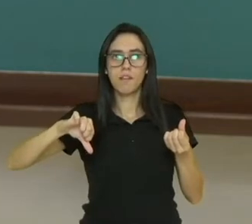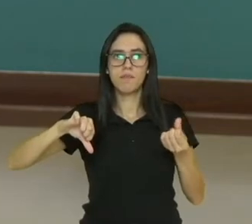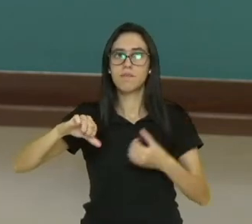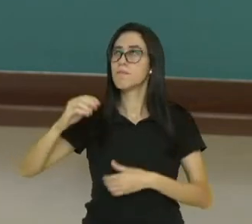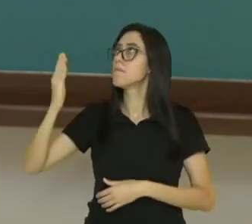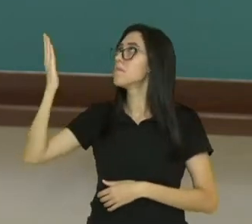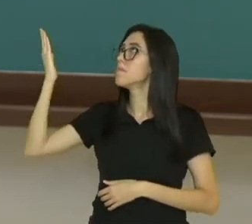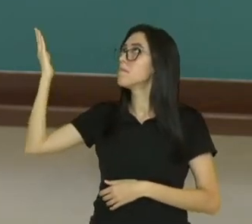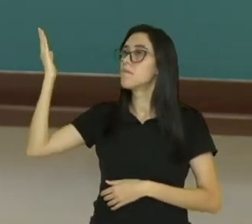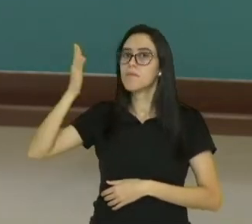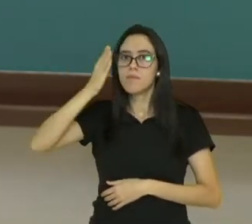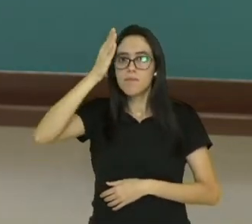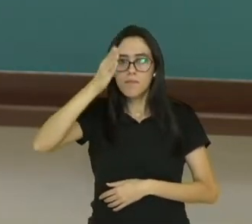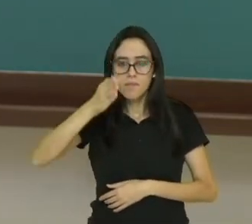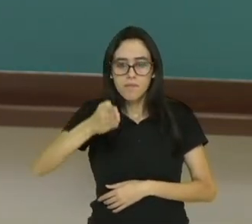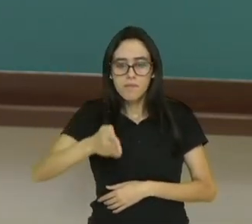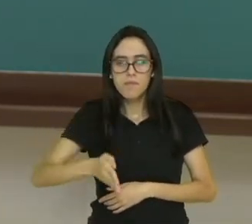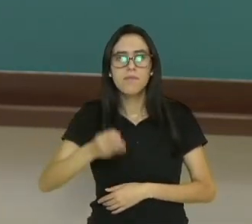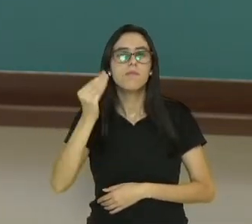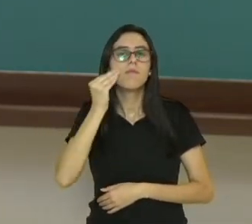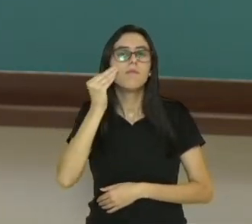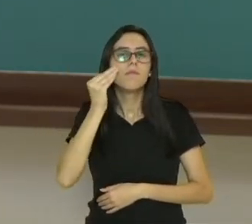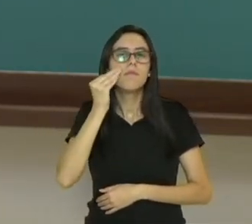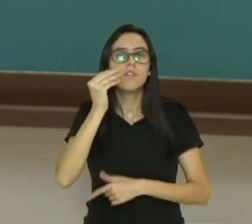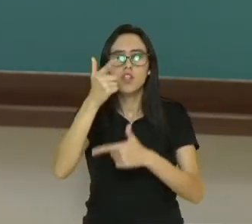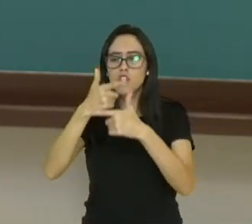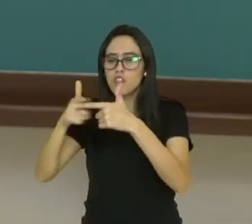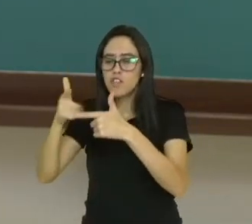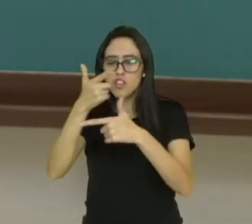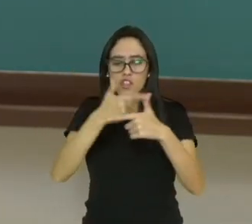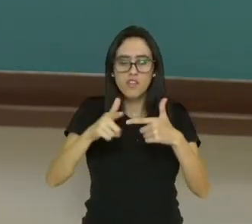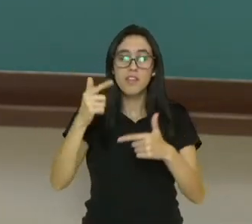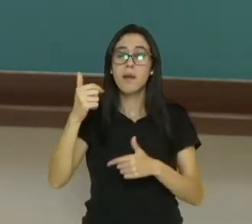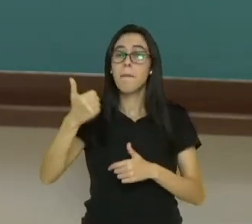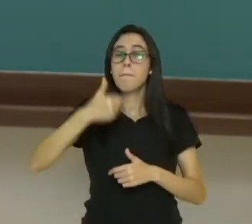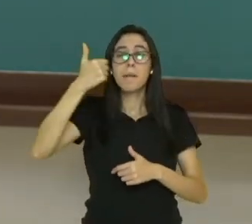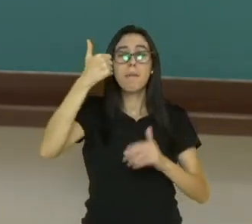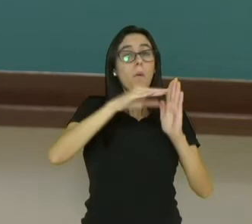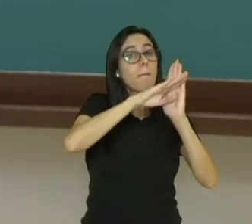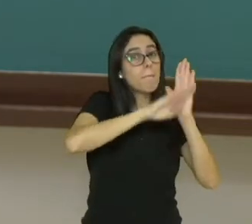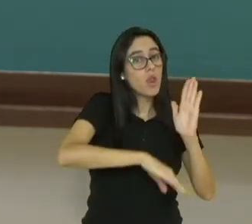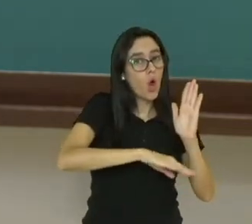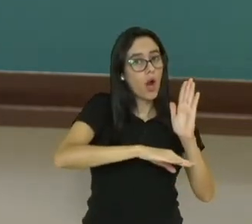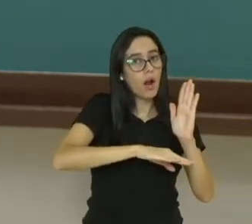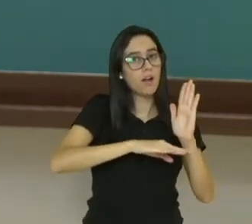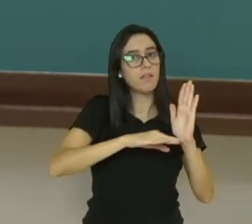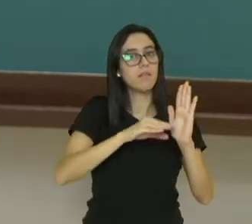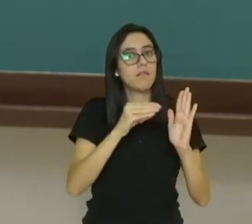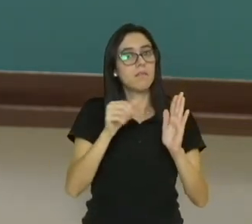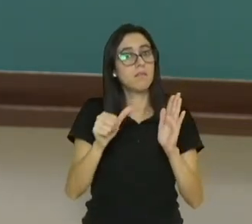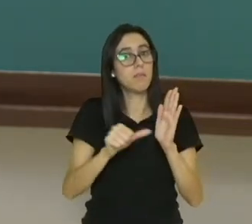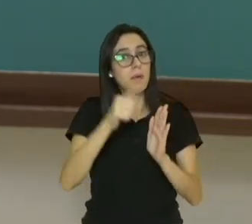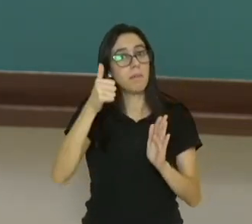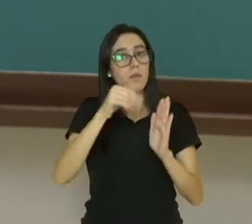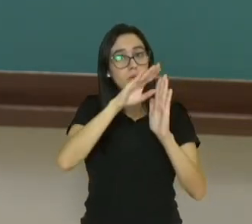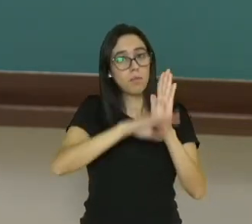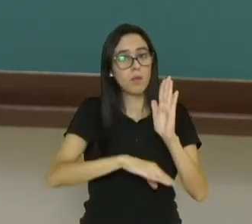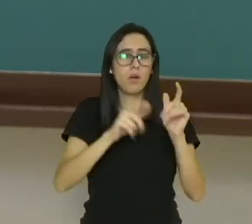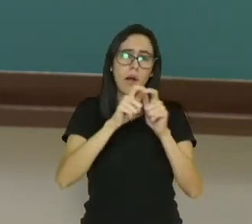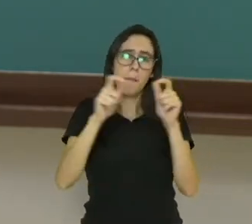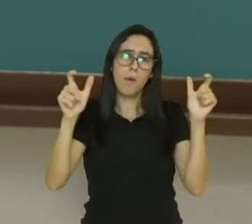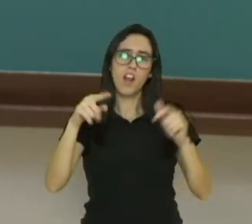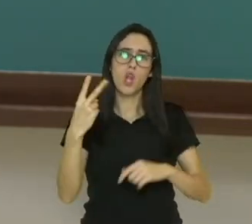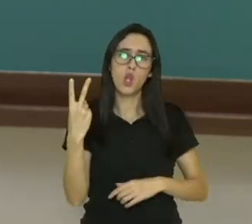traço uma linha e começo o quê? Dividindo sempre pelo menor número possível, que normalmente é 2,